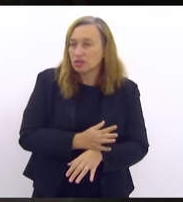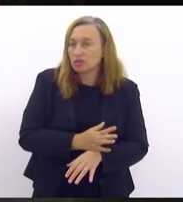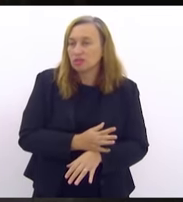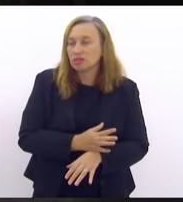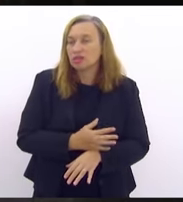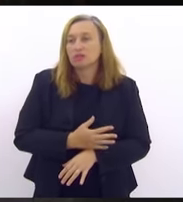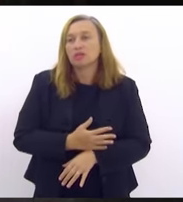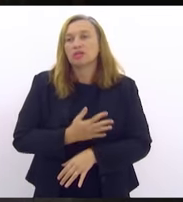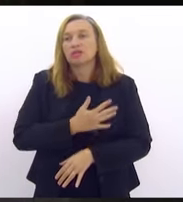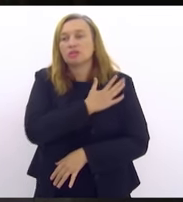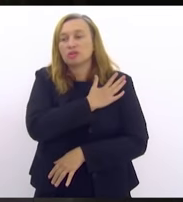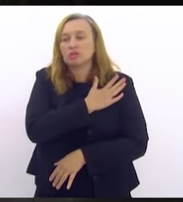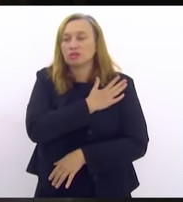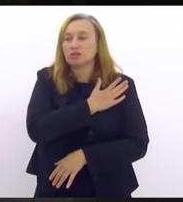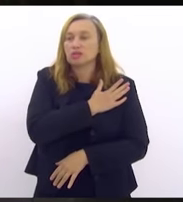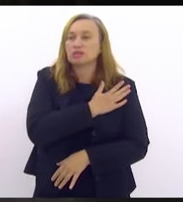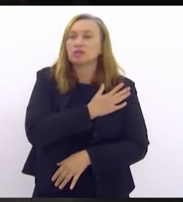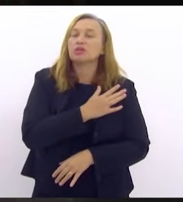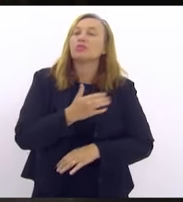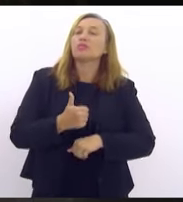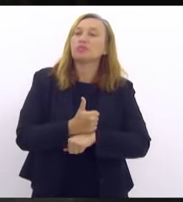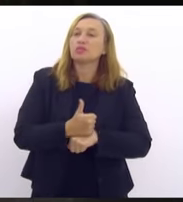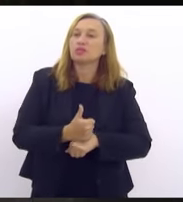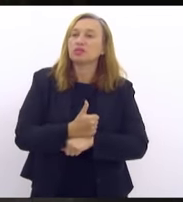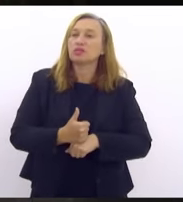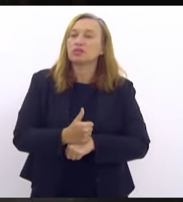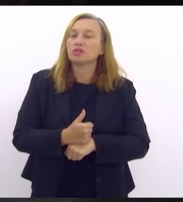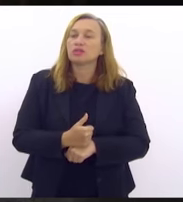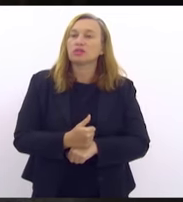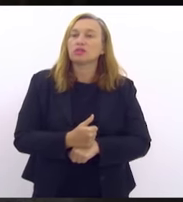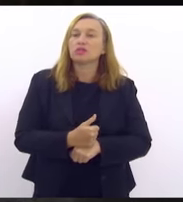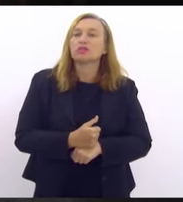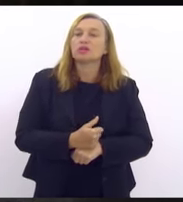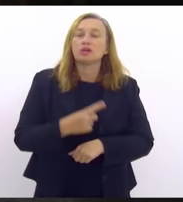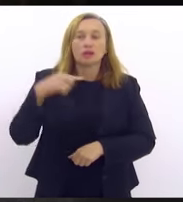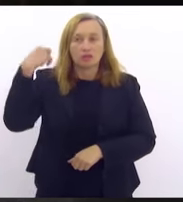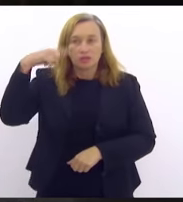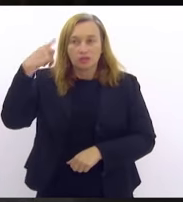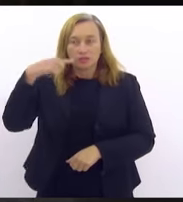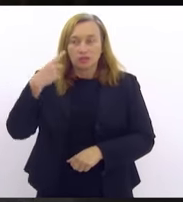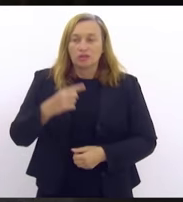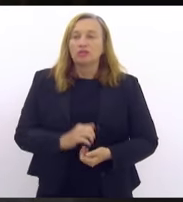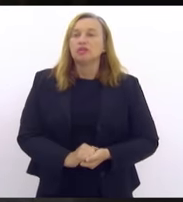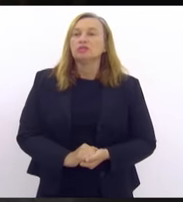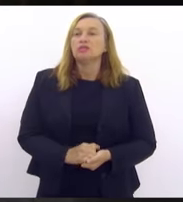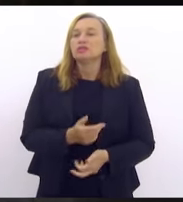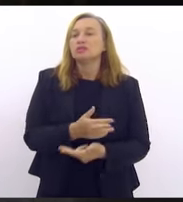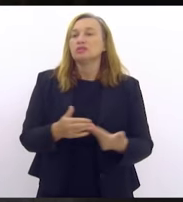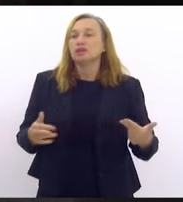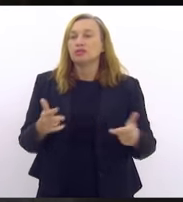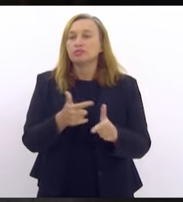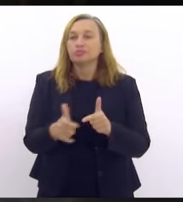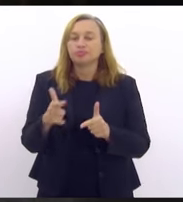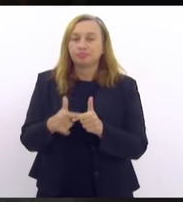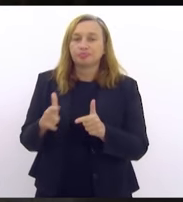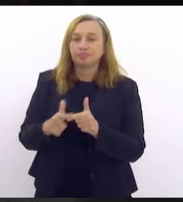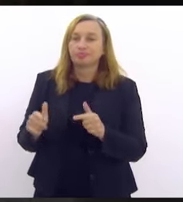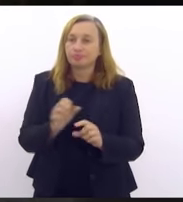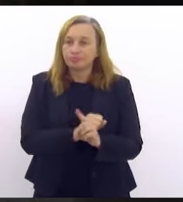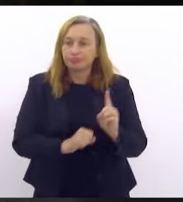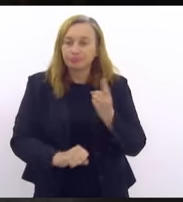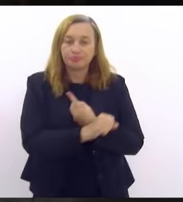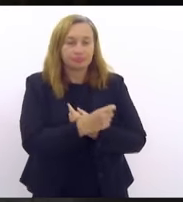militância profissional seja na advocacia seja na judic vendo os problemas candentes da sociedade passarem por